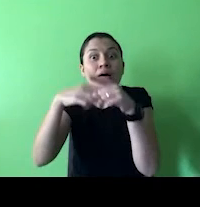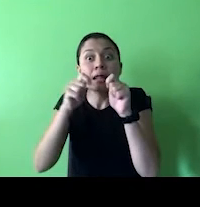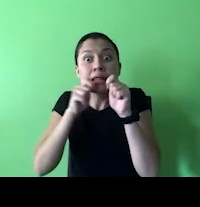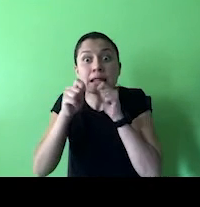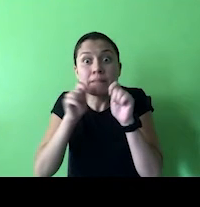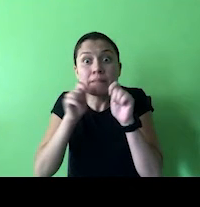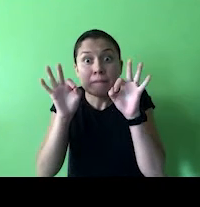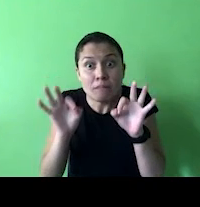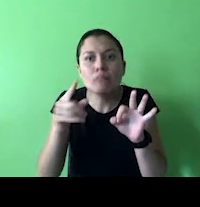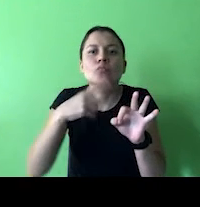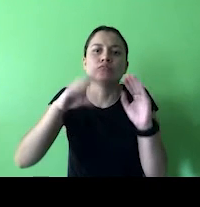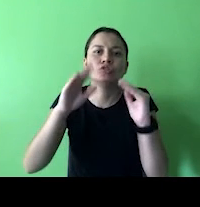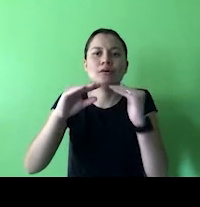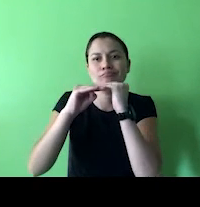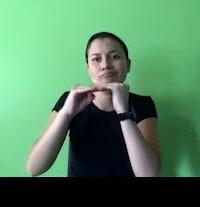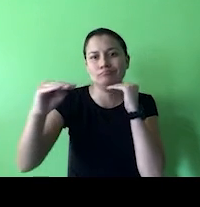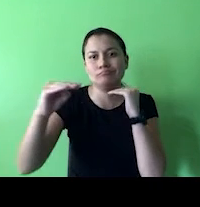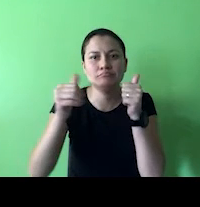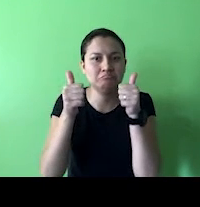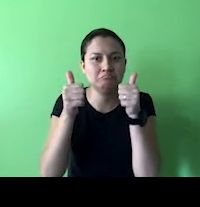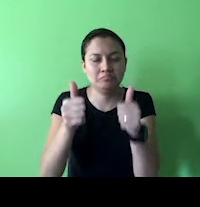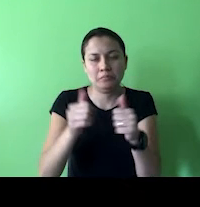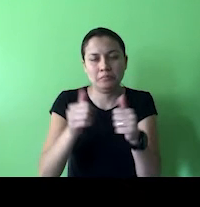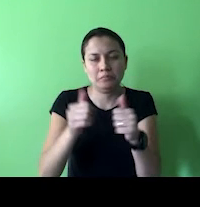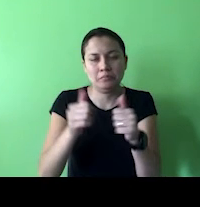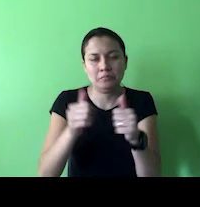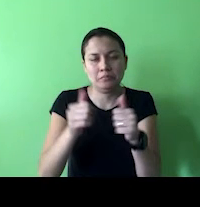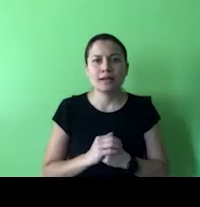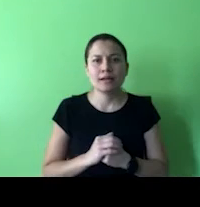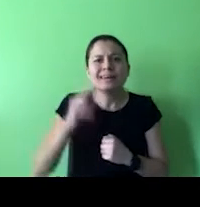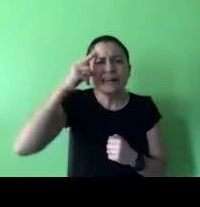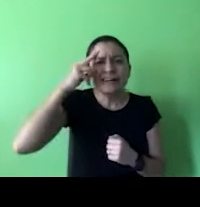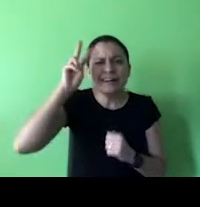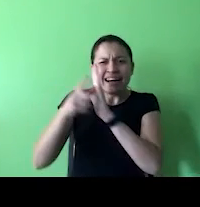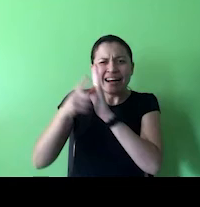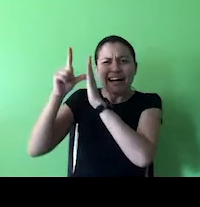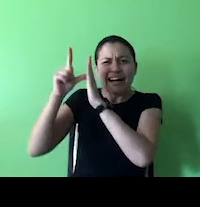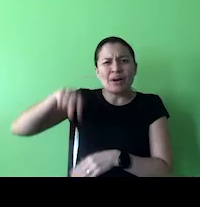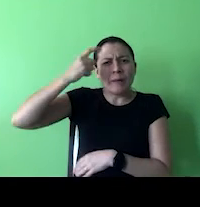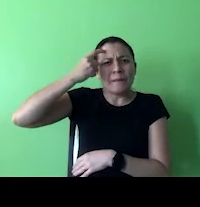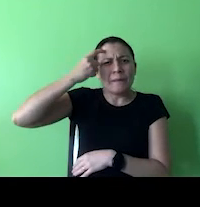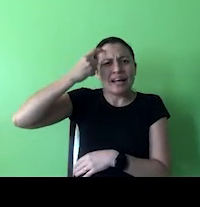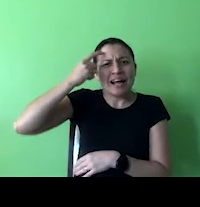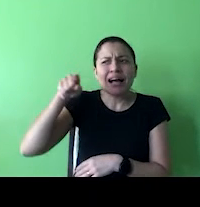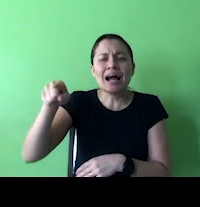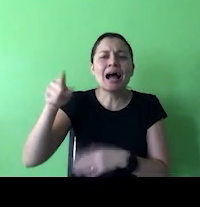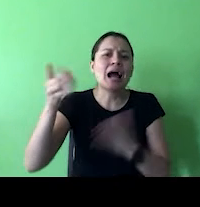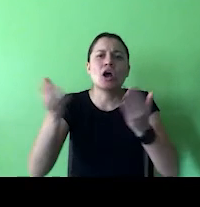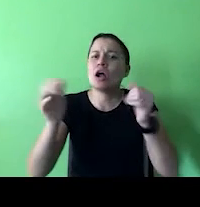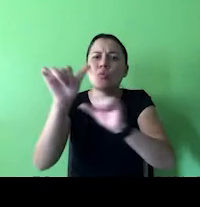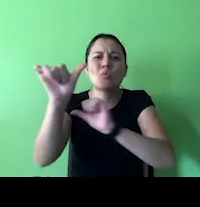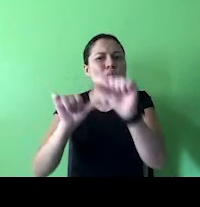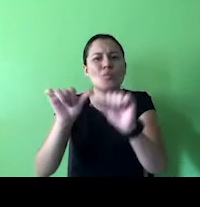ter tudo isso bem alinhado. Então, lembra lá aquela crença inicial que a gente tinha, ela já foi atualizada aqui nesse